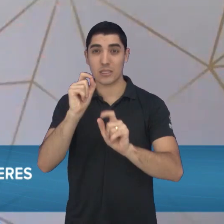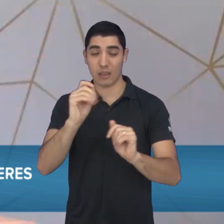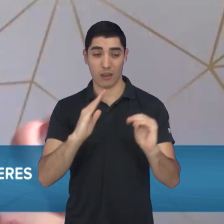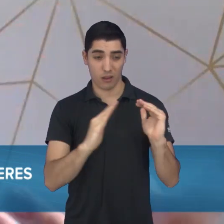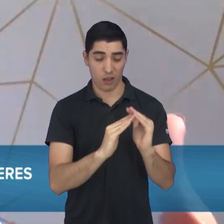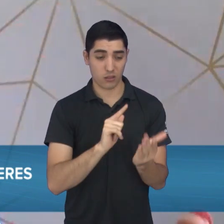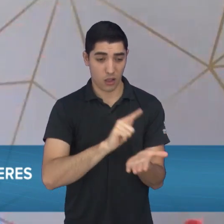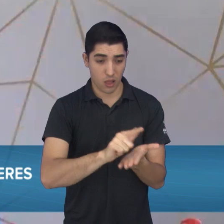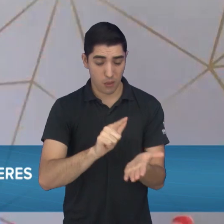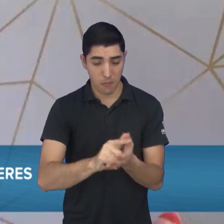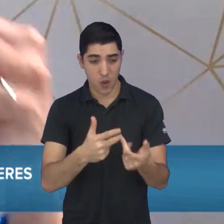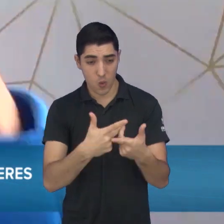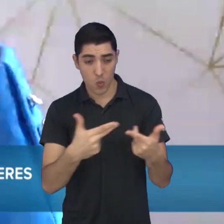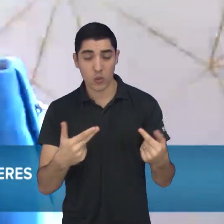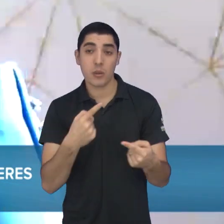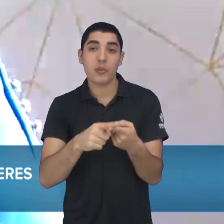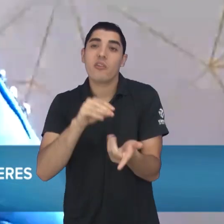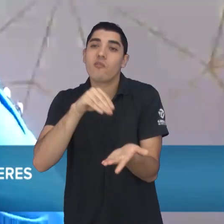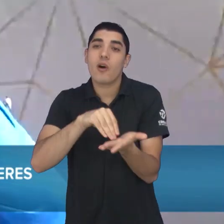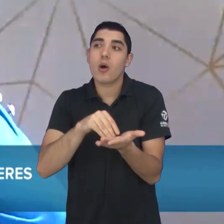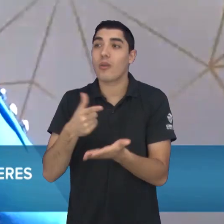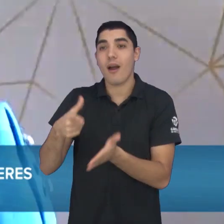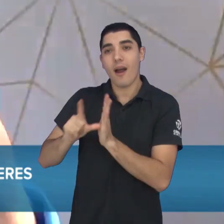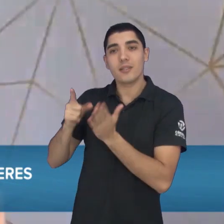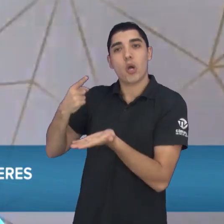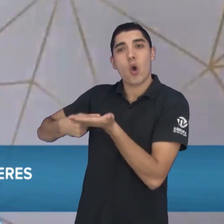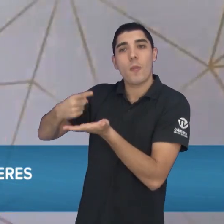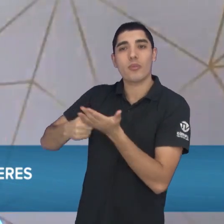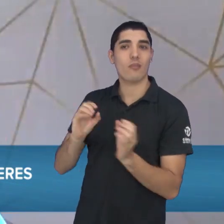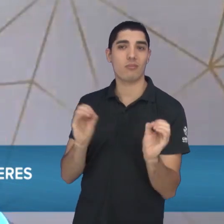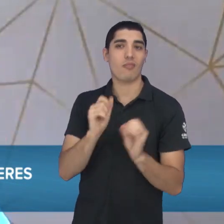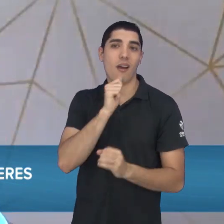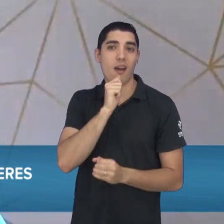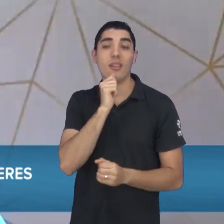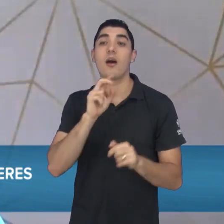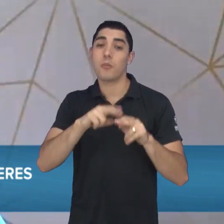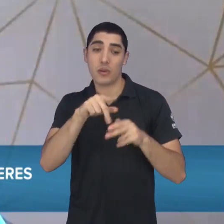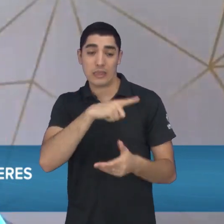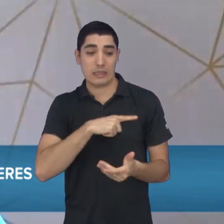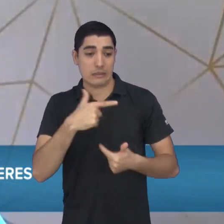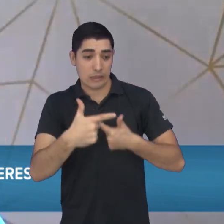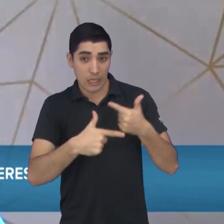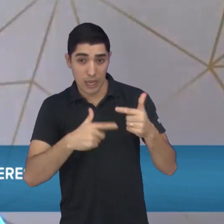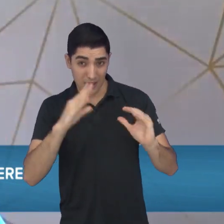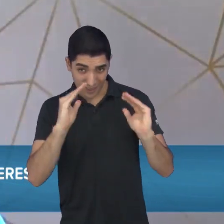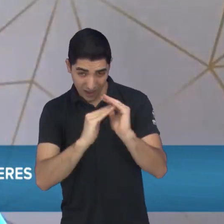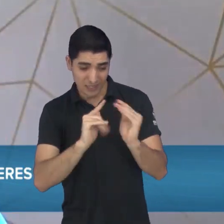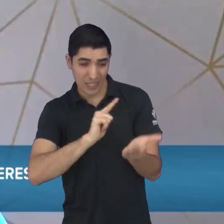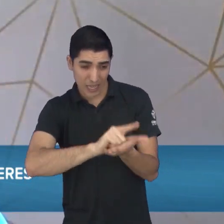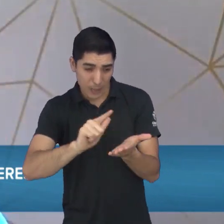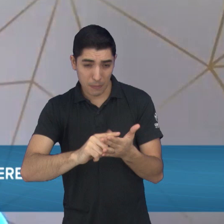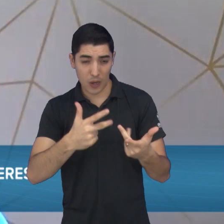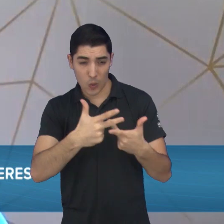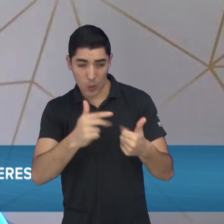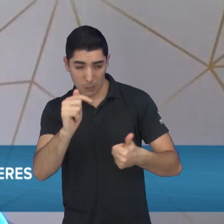e acumulou e está nessa sobrecarga, como vocês acabaram de dizer.